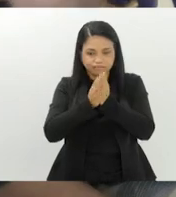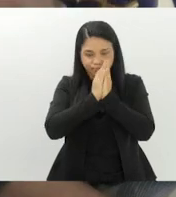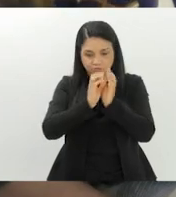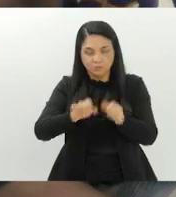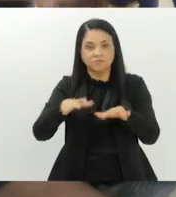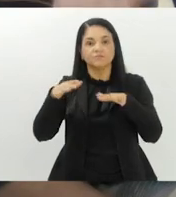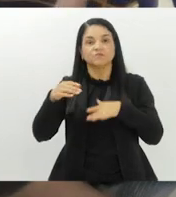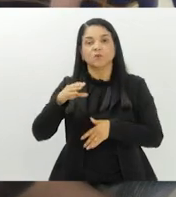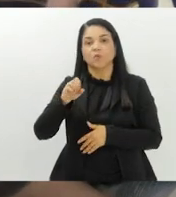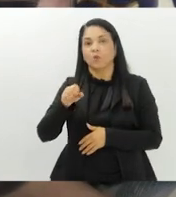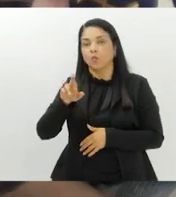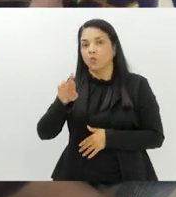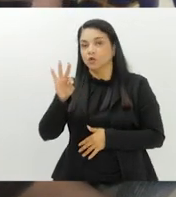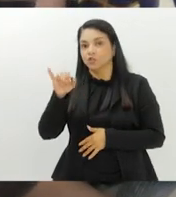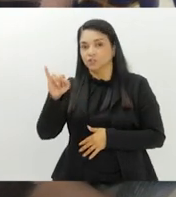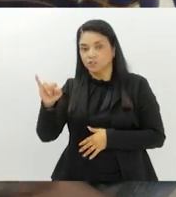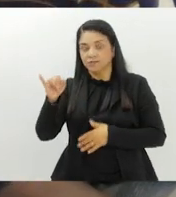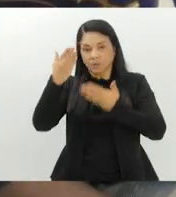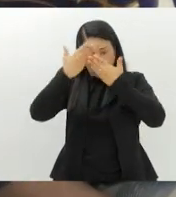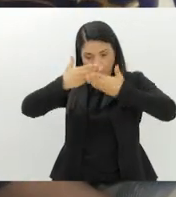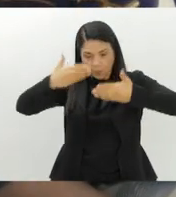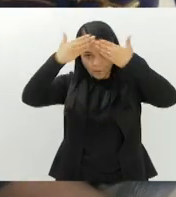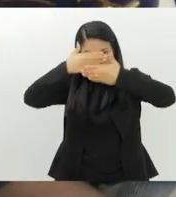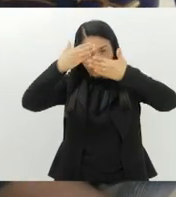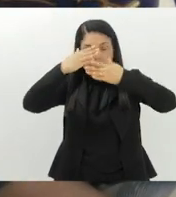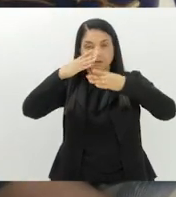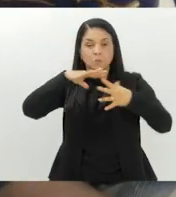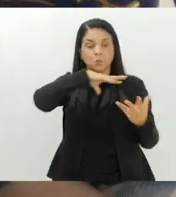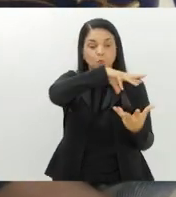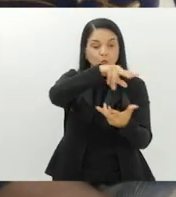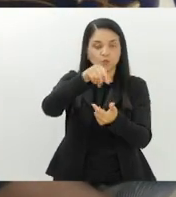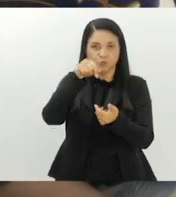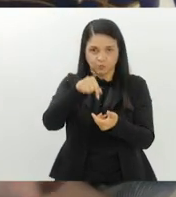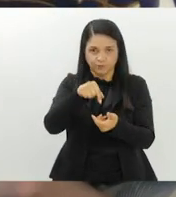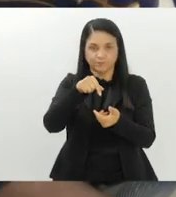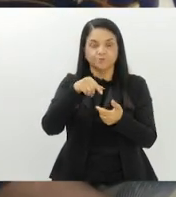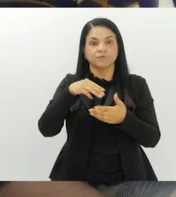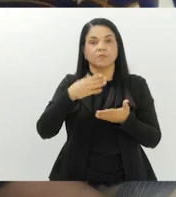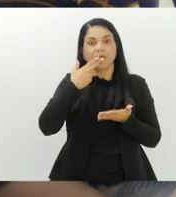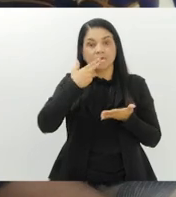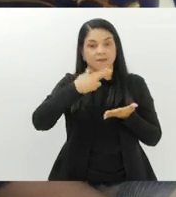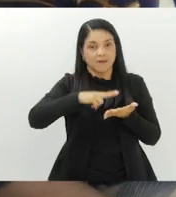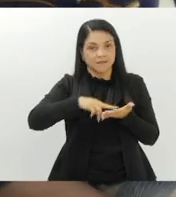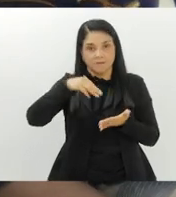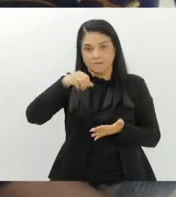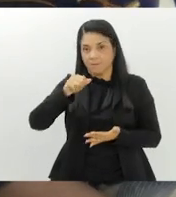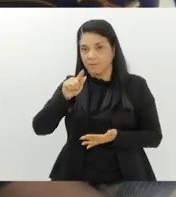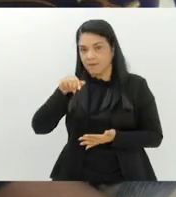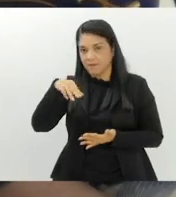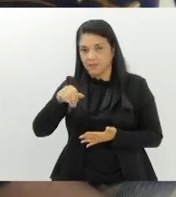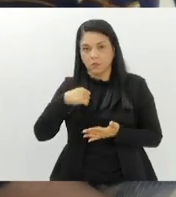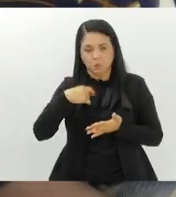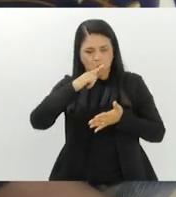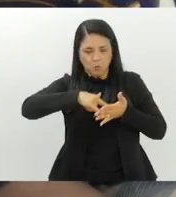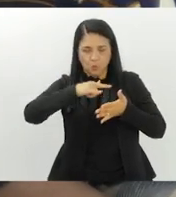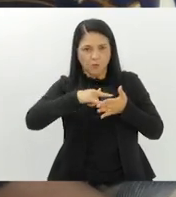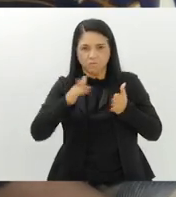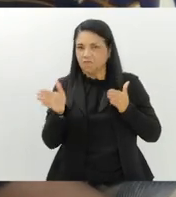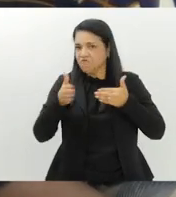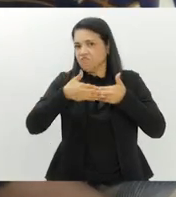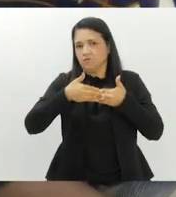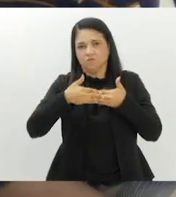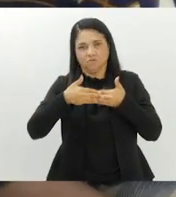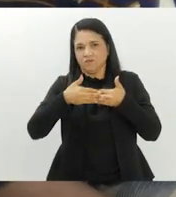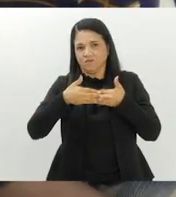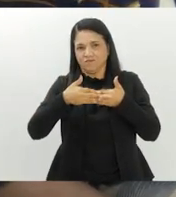para fora, da Umbanda para o mundo, né? A Carta Magna da Umbanda, ela não é um documento restrito à comunidade